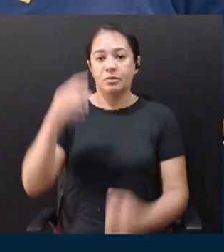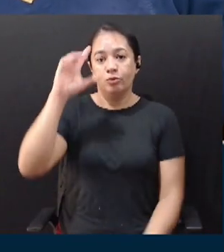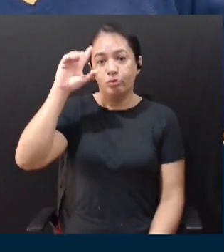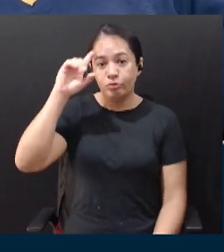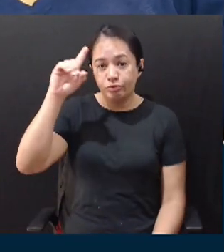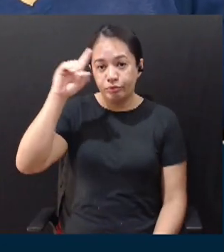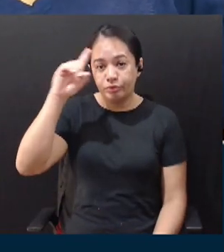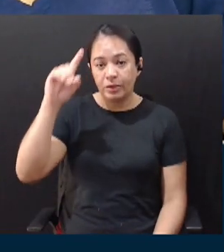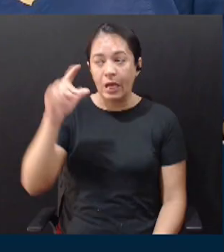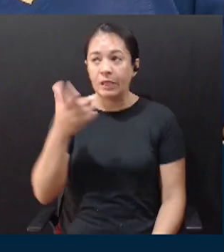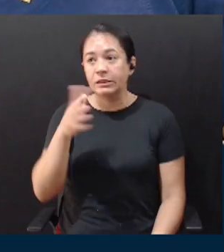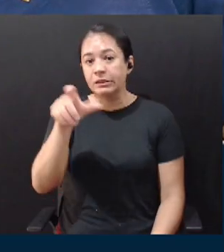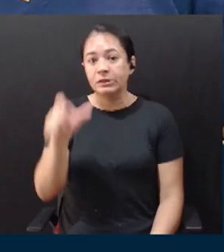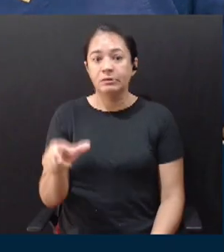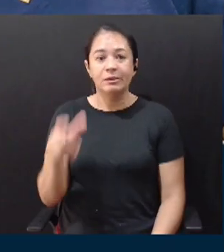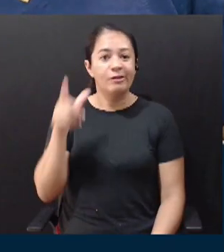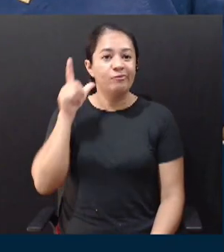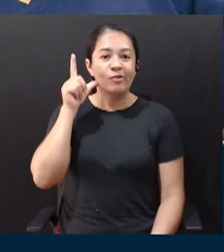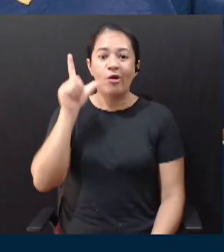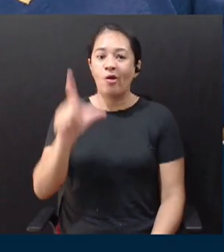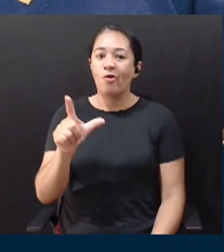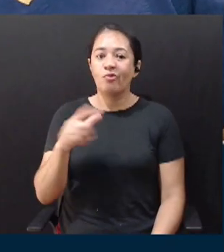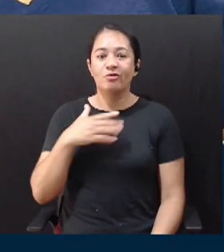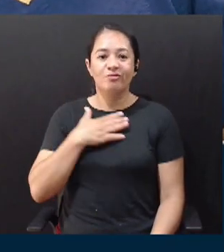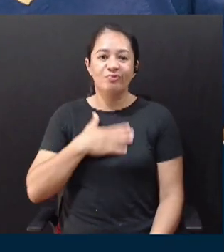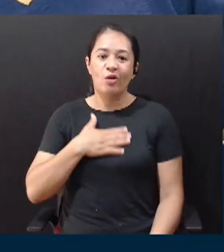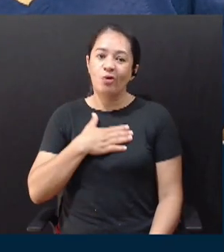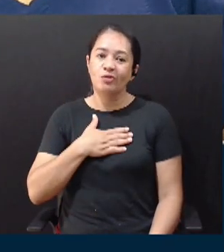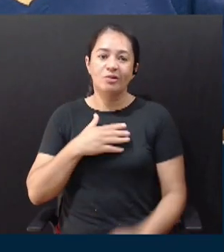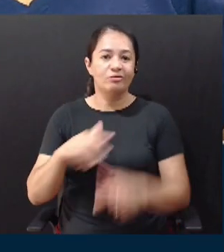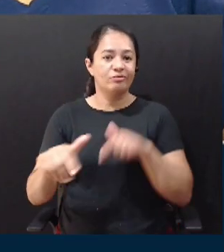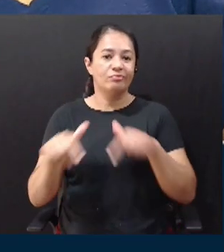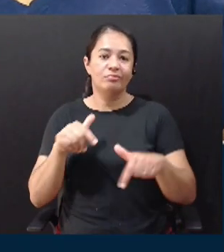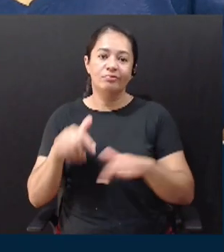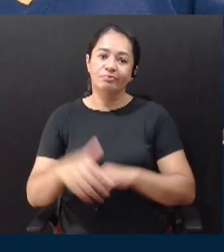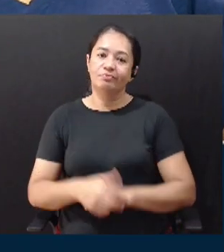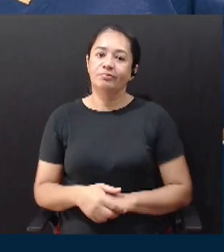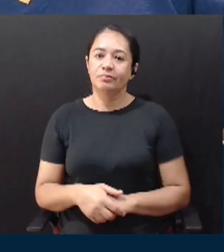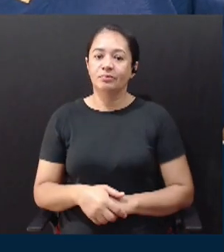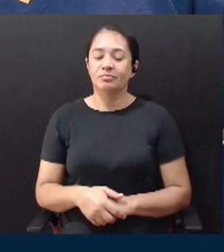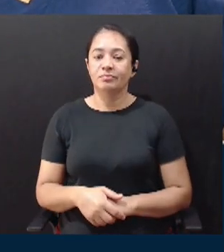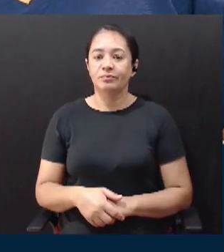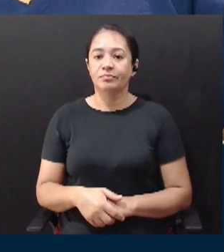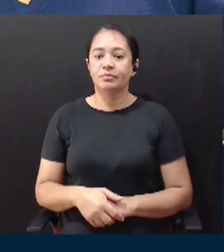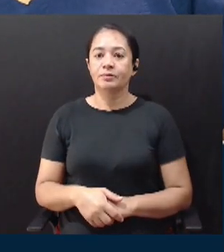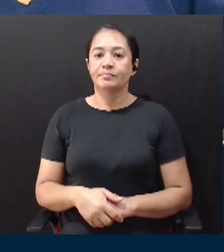pessoa não consiga ter prazer no trabalho. Né? Então, fica